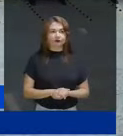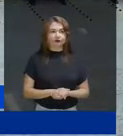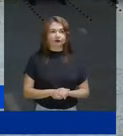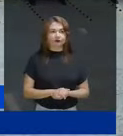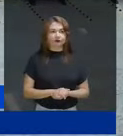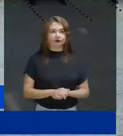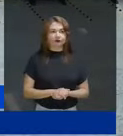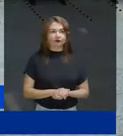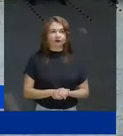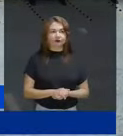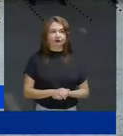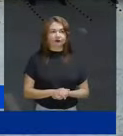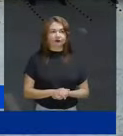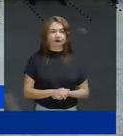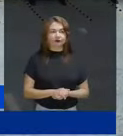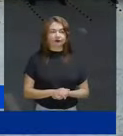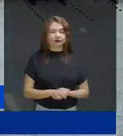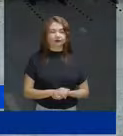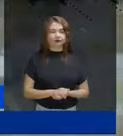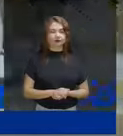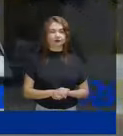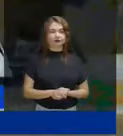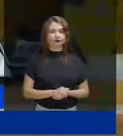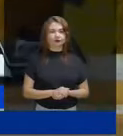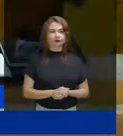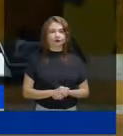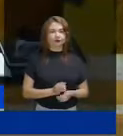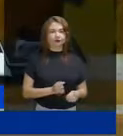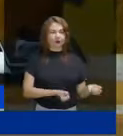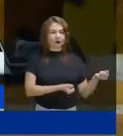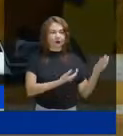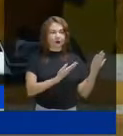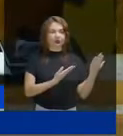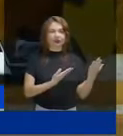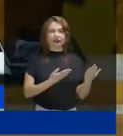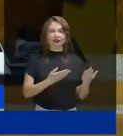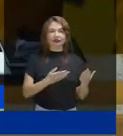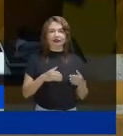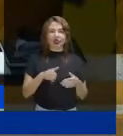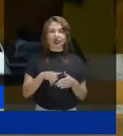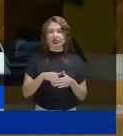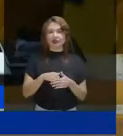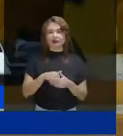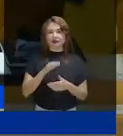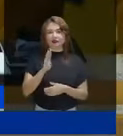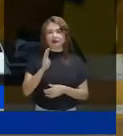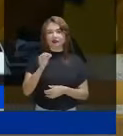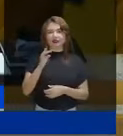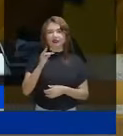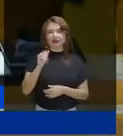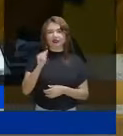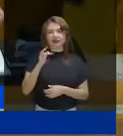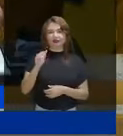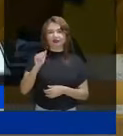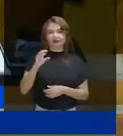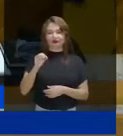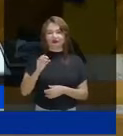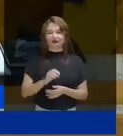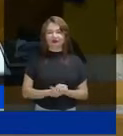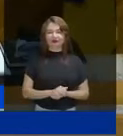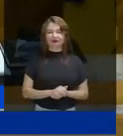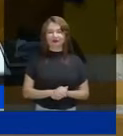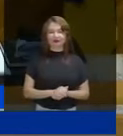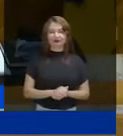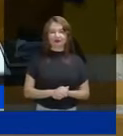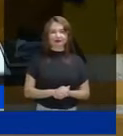Foco novamente no auditório. Para homenagear o Botafogo, que é líder, né, Paulo? Temos que fazer uma sessão administrativa por isso. É verdade,